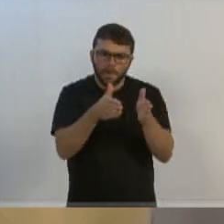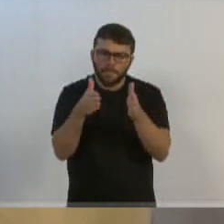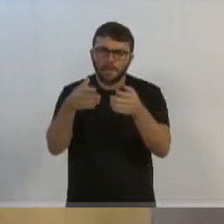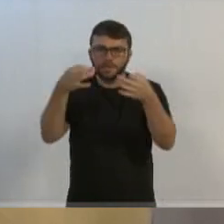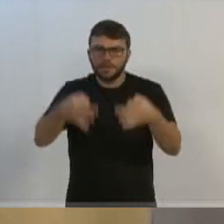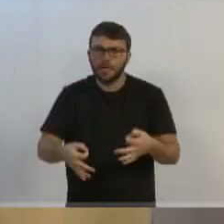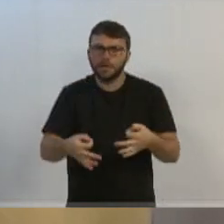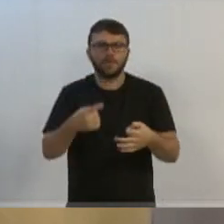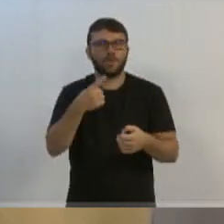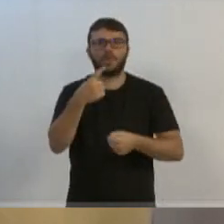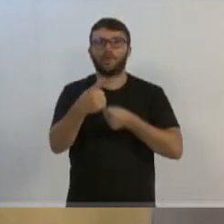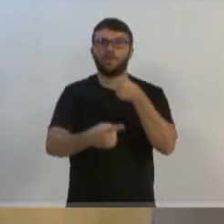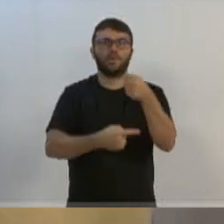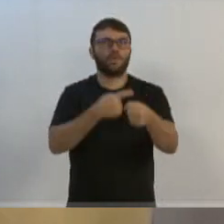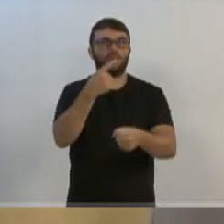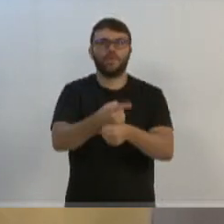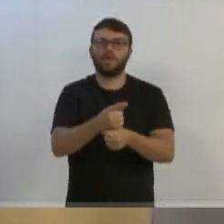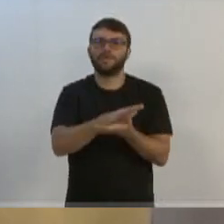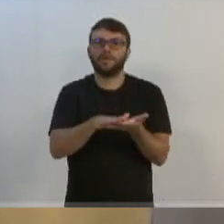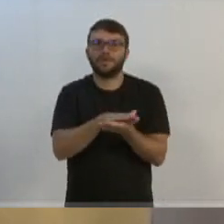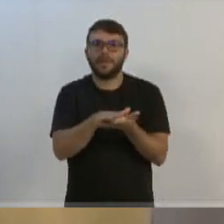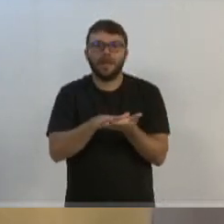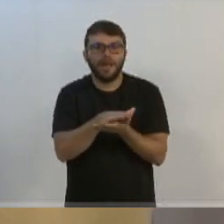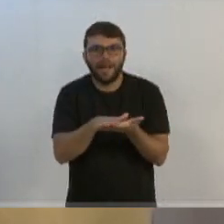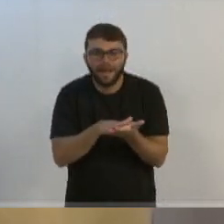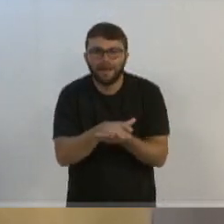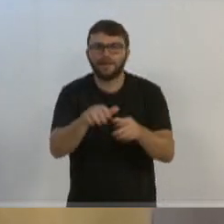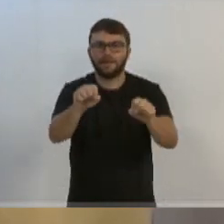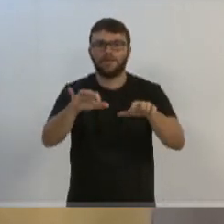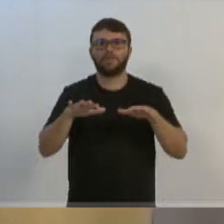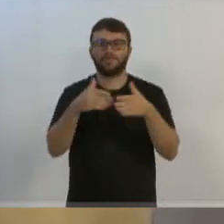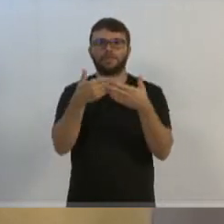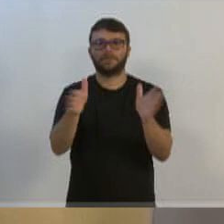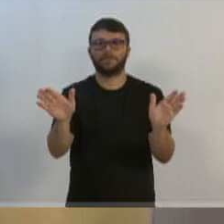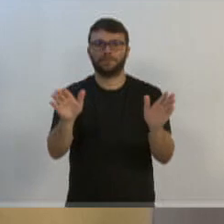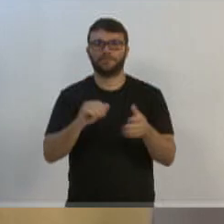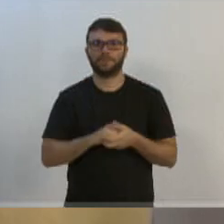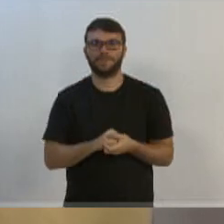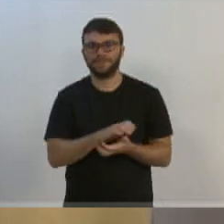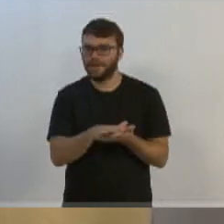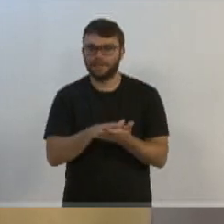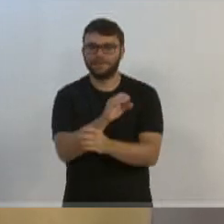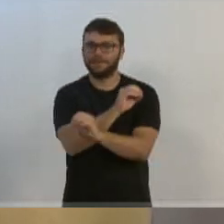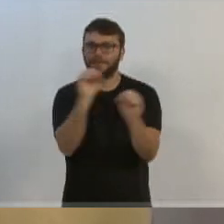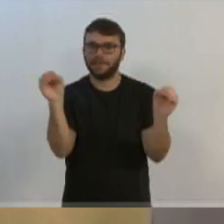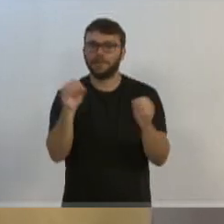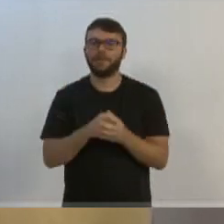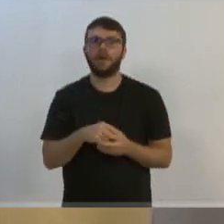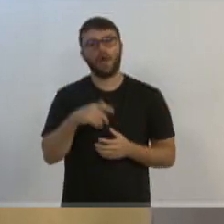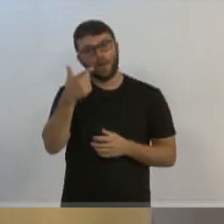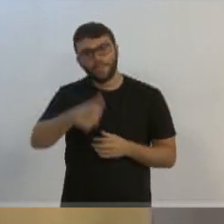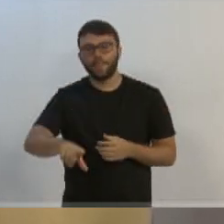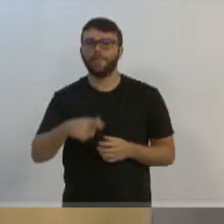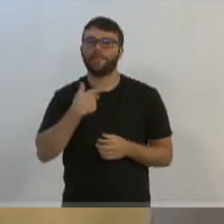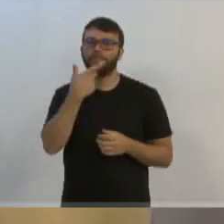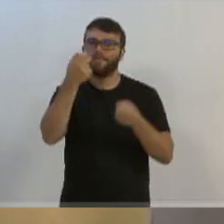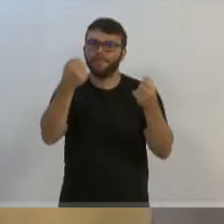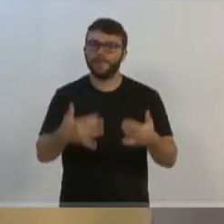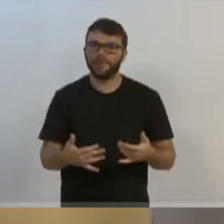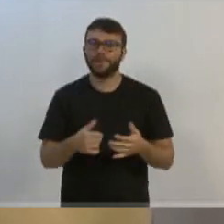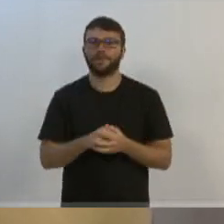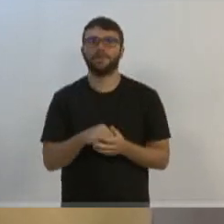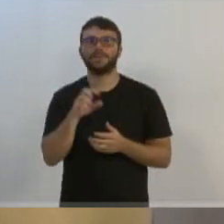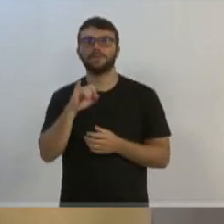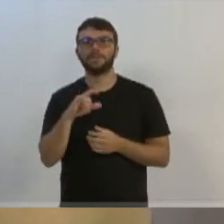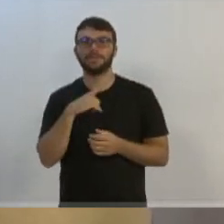1 ano se passou sem audiência pública, 1 ano sem encaminhamento de audiência pública. E aí, de novo, como eu disse, e repito, vereador Almir, se